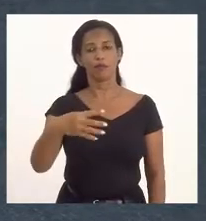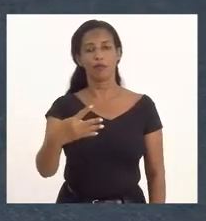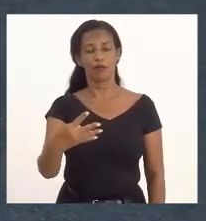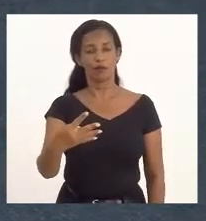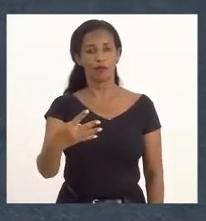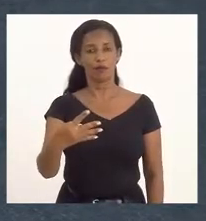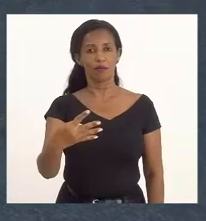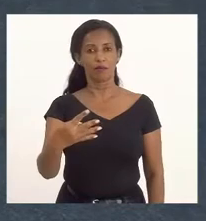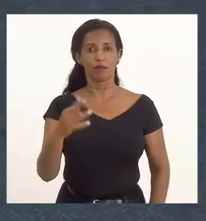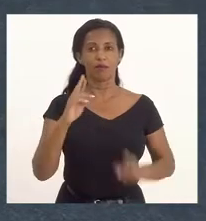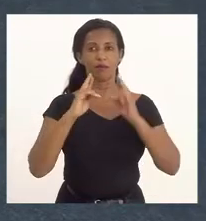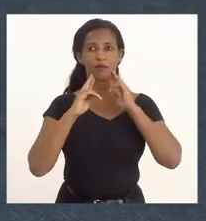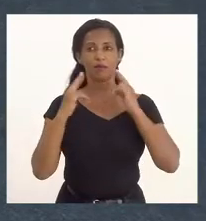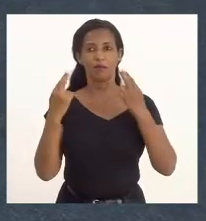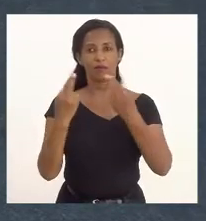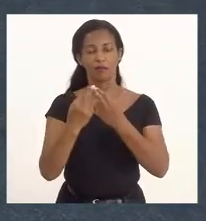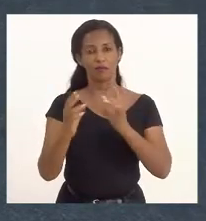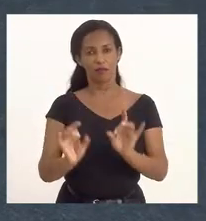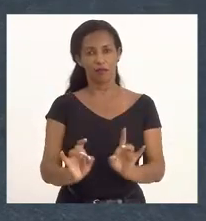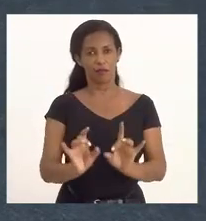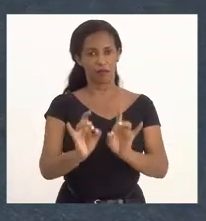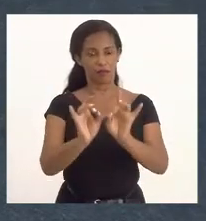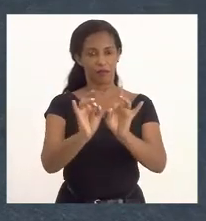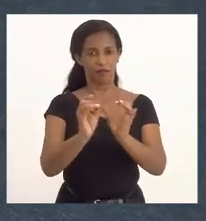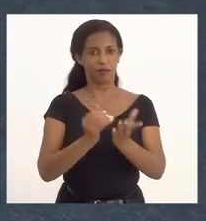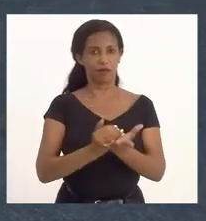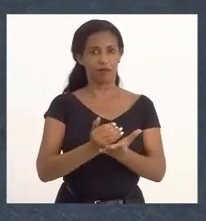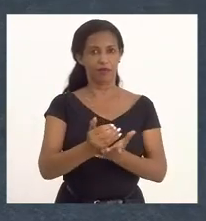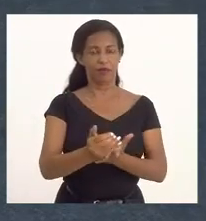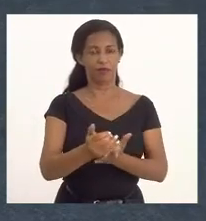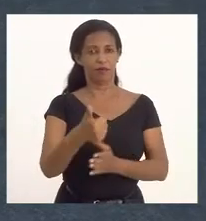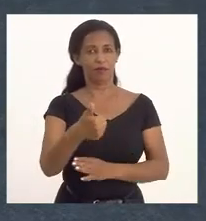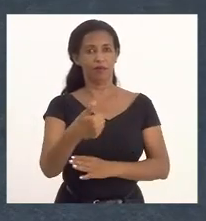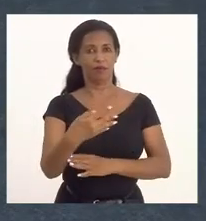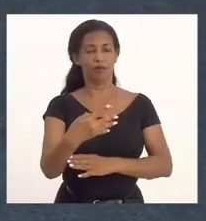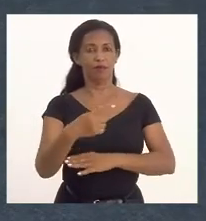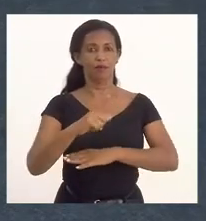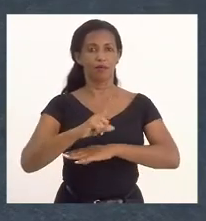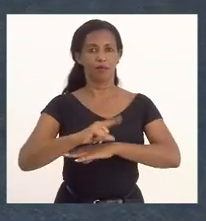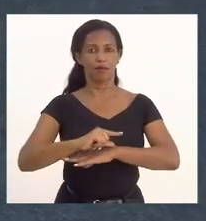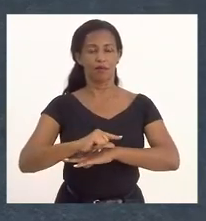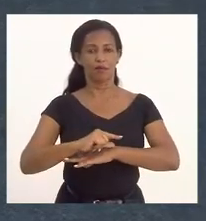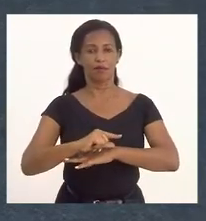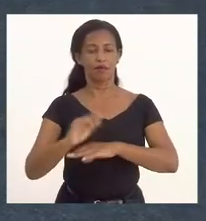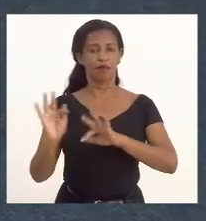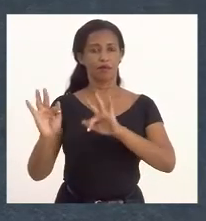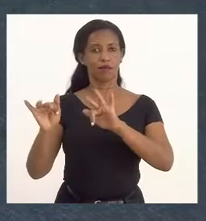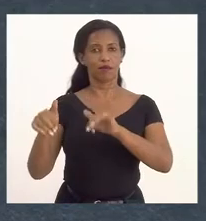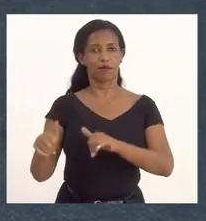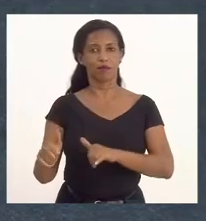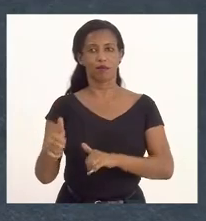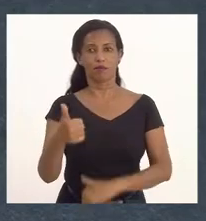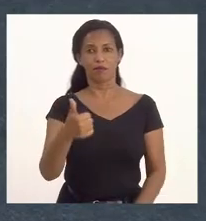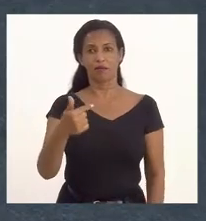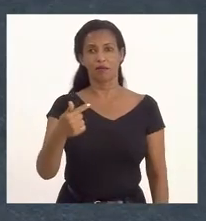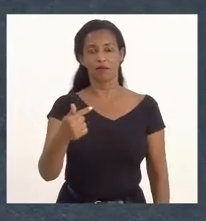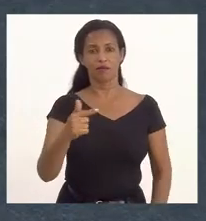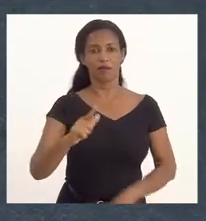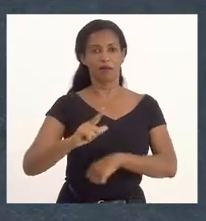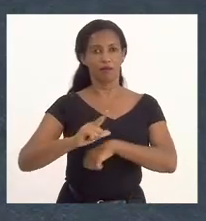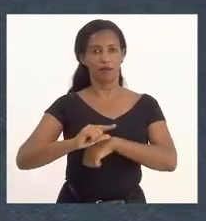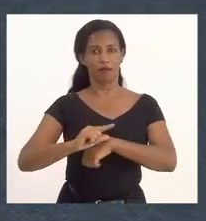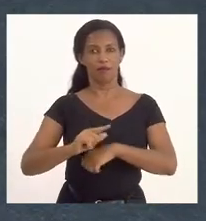94ª sessão ordinária, que iniciada às 14 horas, encerrou-se às 17